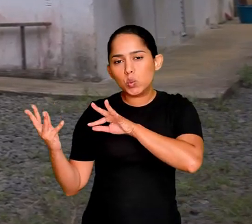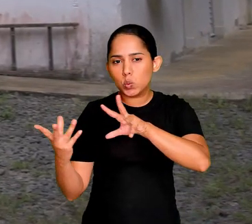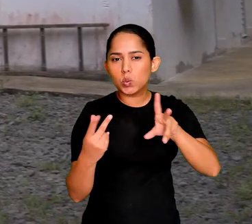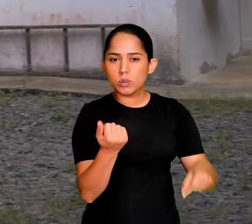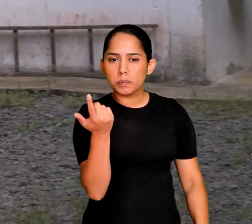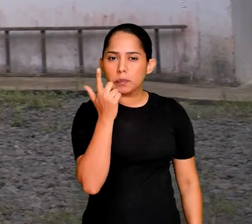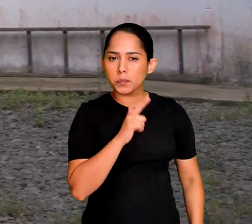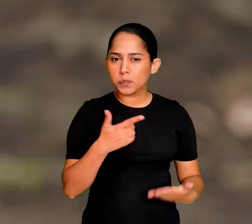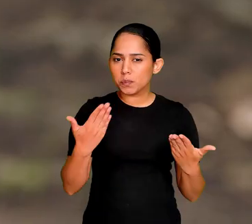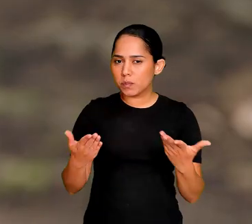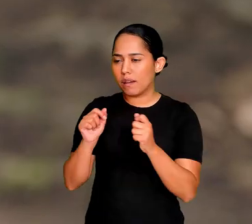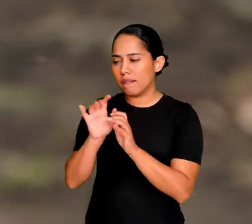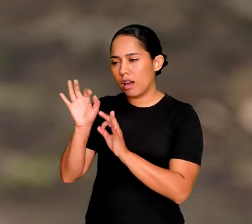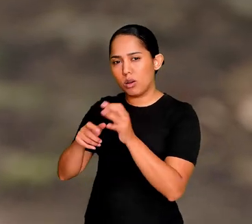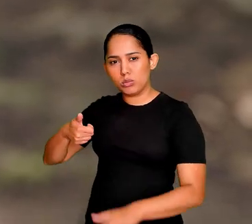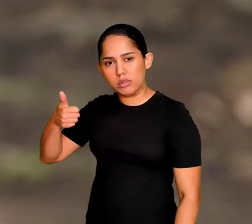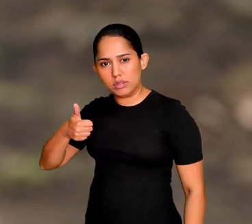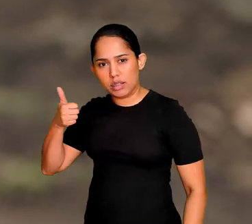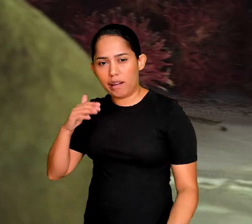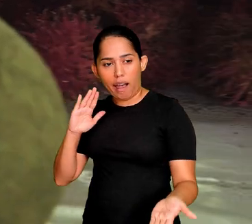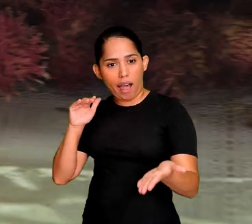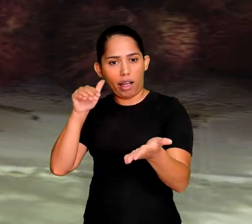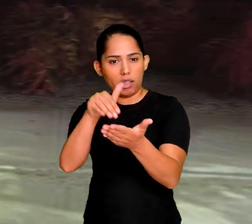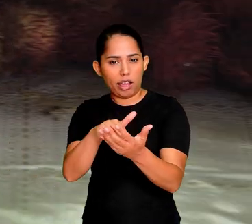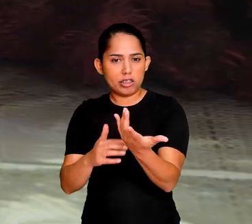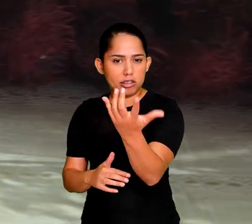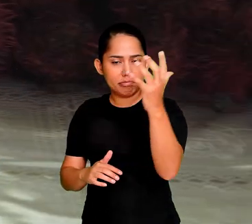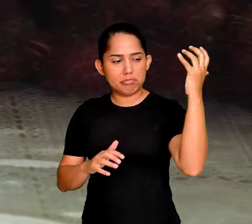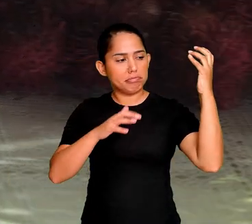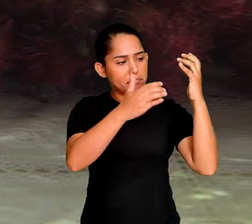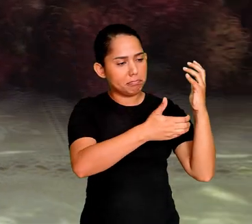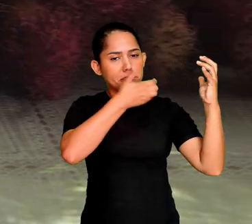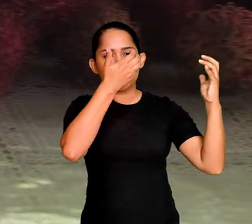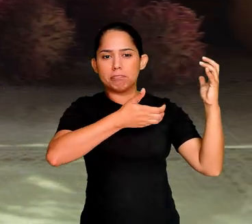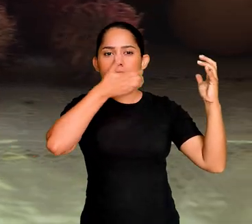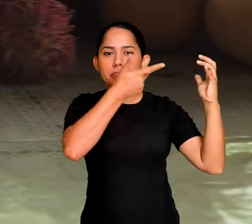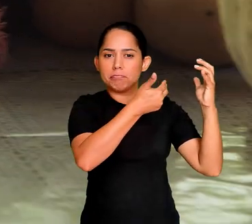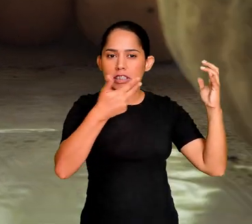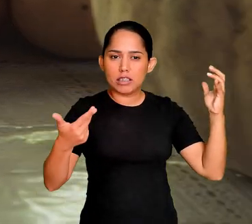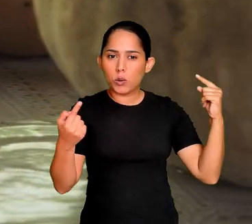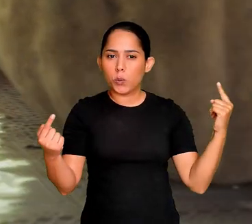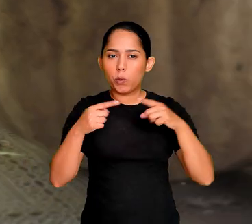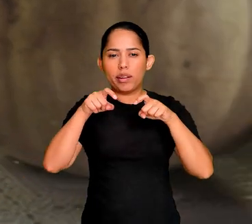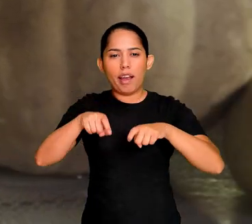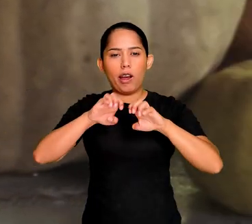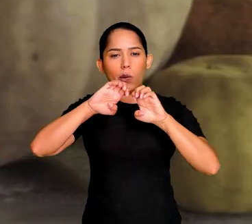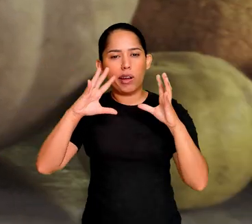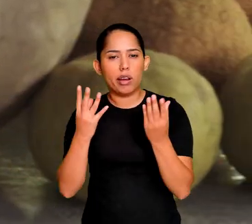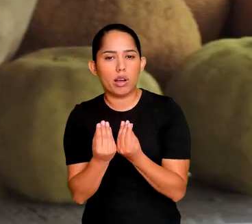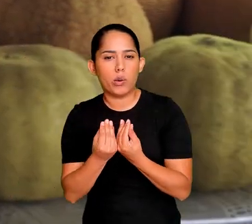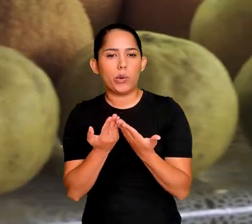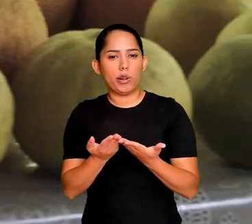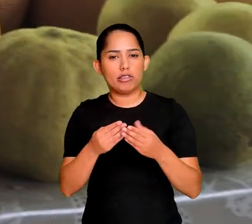toda a cadeia produtiva, né? Desde da produção primária, né? Da produção dos frutos, que é agroecológico,